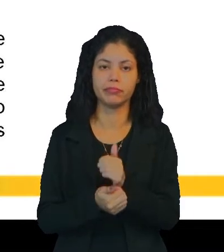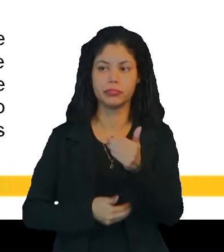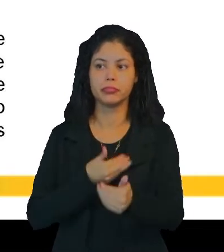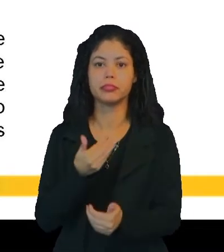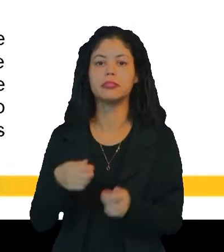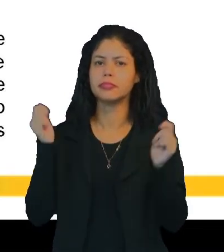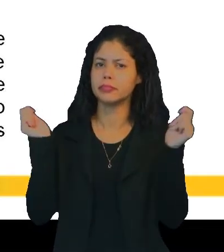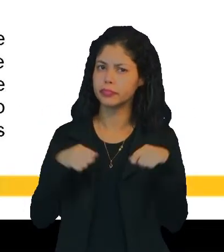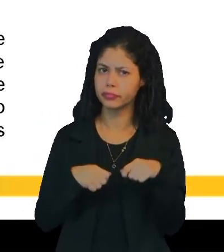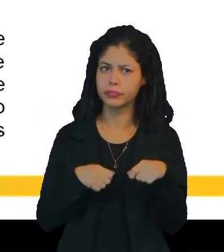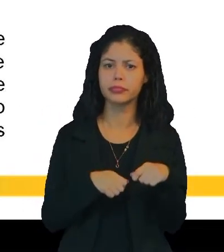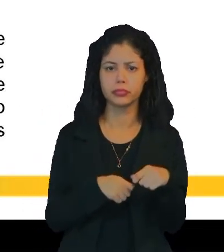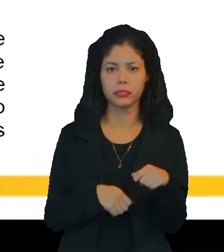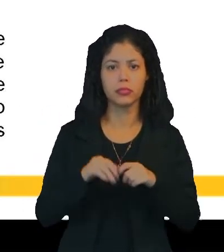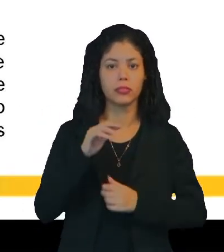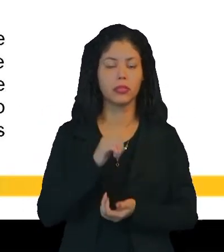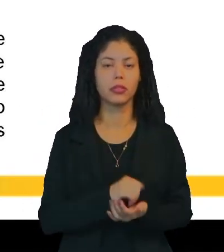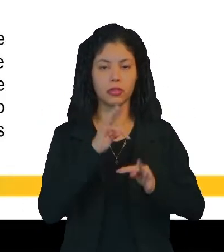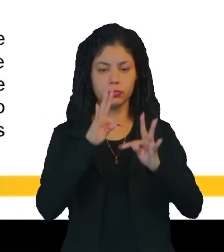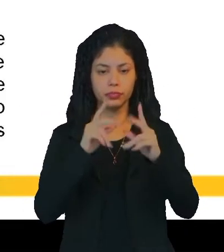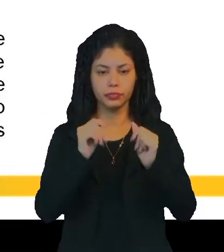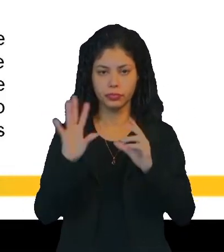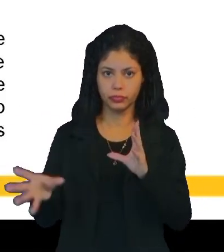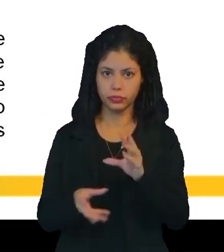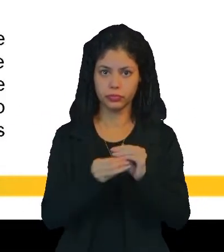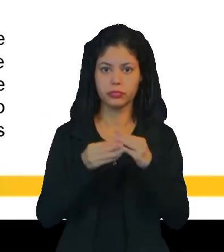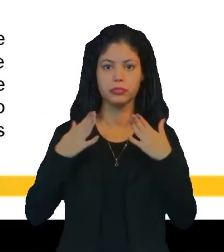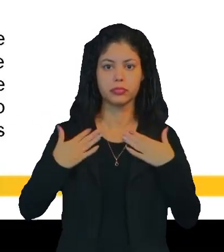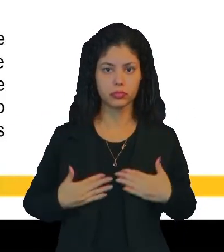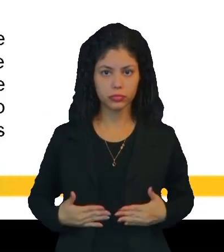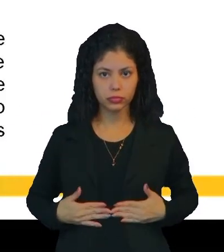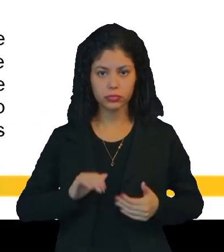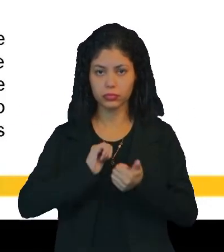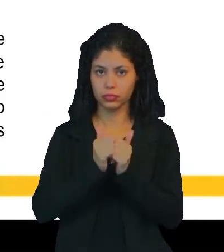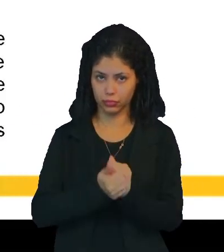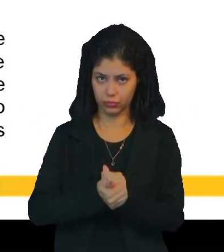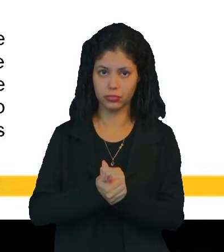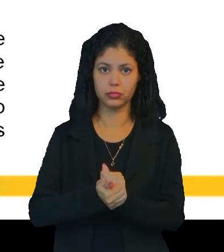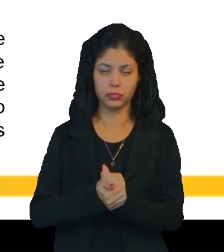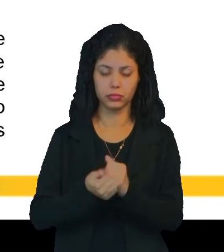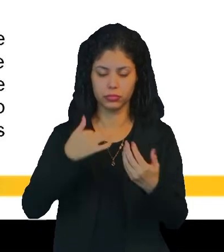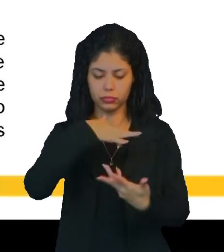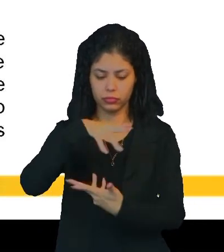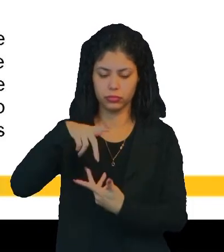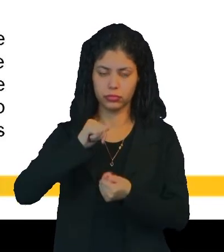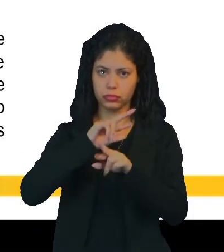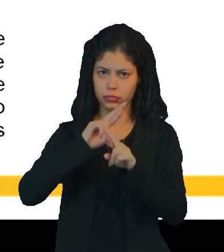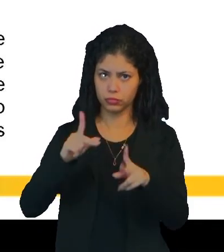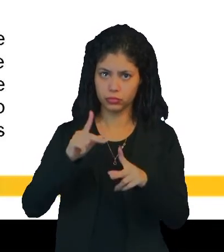e a probabilidade de um organismo complexo, como o corpo humano, se adaptar a um mundo